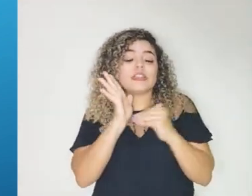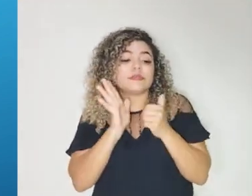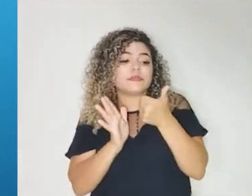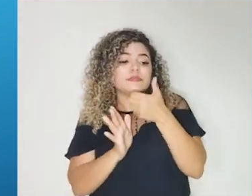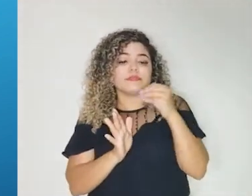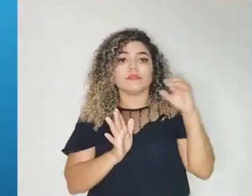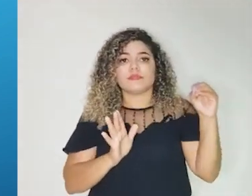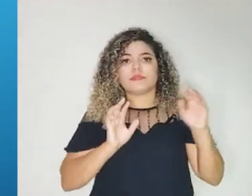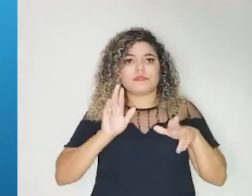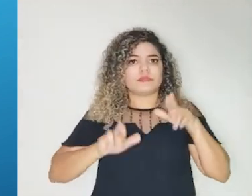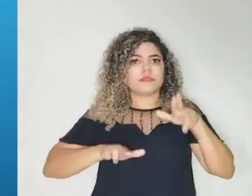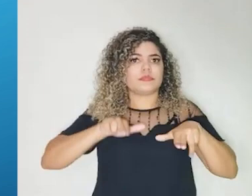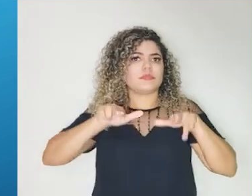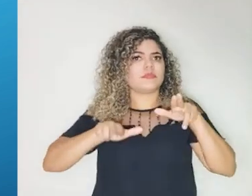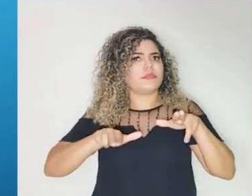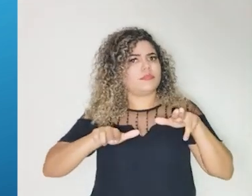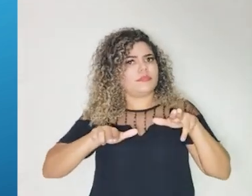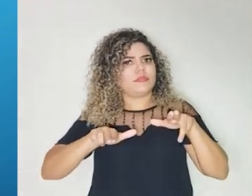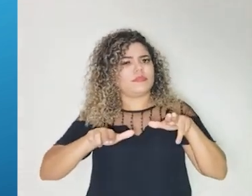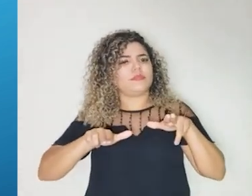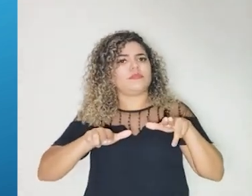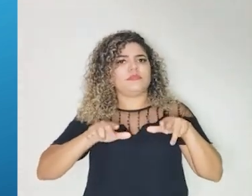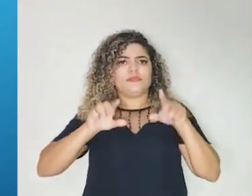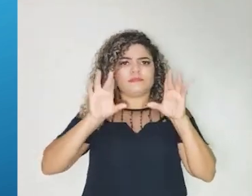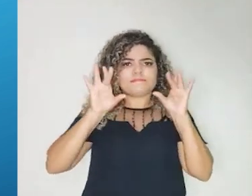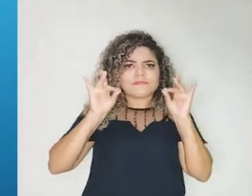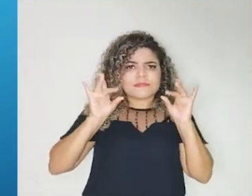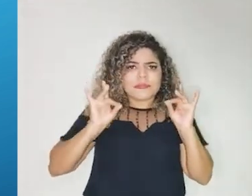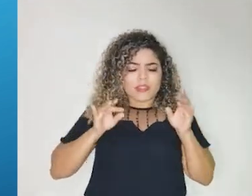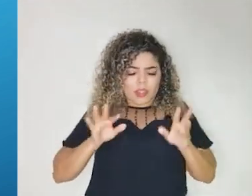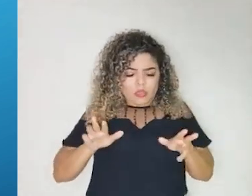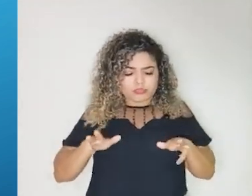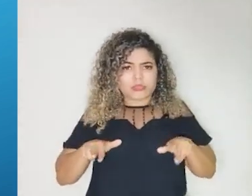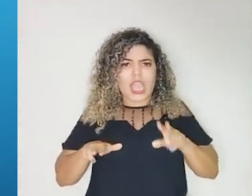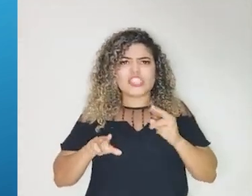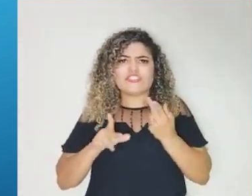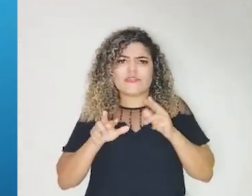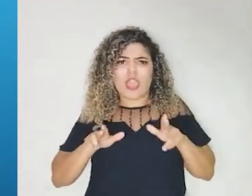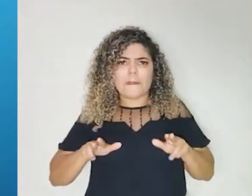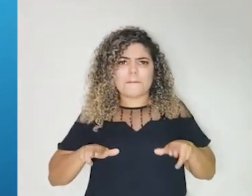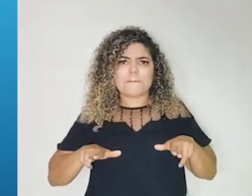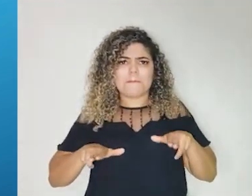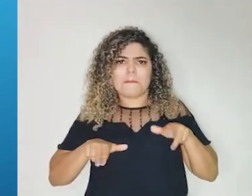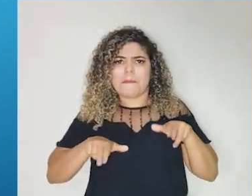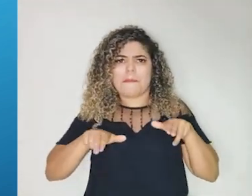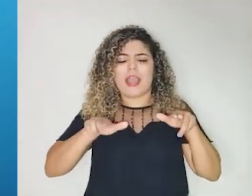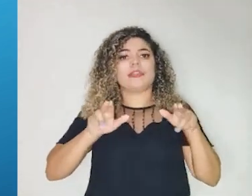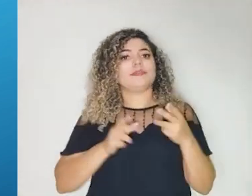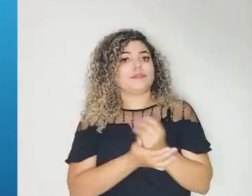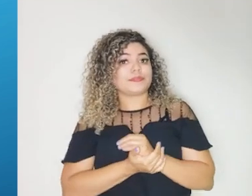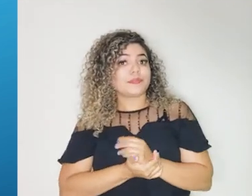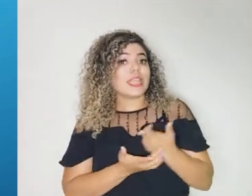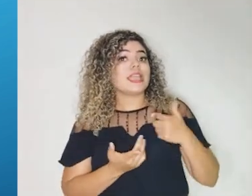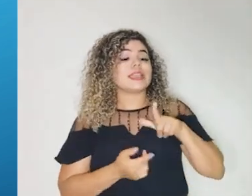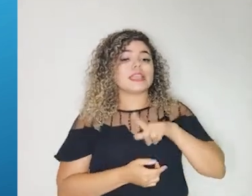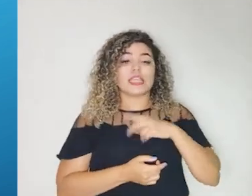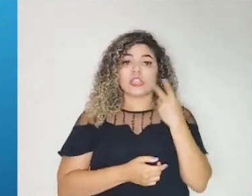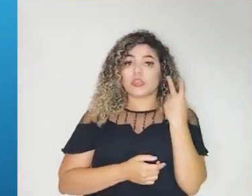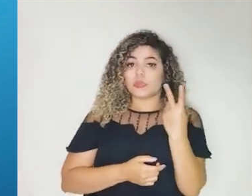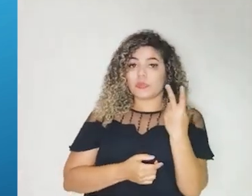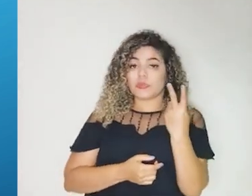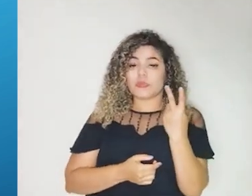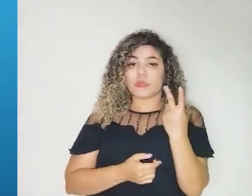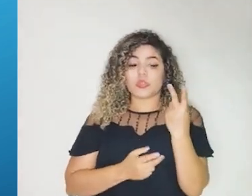patas, sendo 2 patas por segmento. Então esses animais são segmentados, possuem várias patas e possuem 2 patas